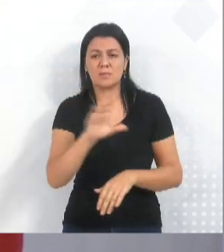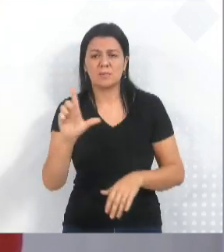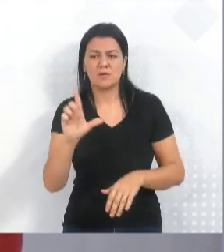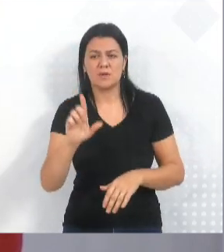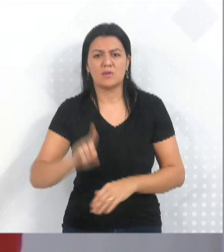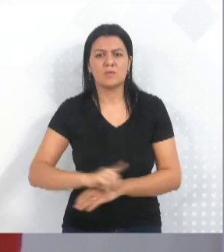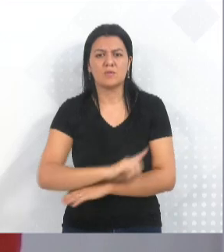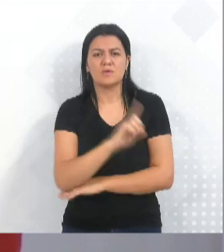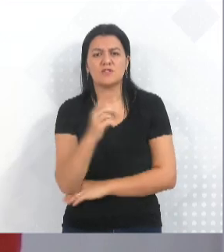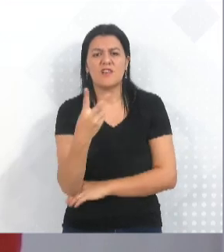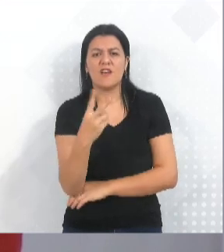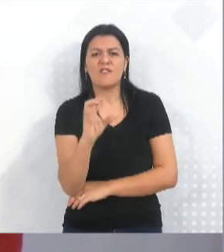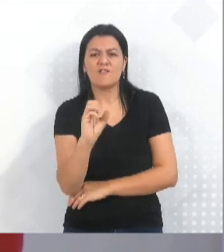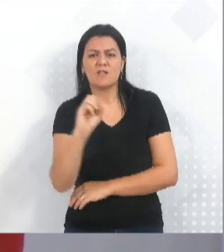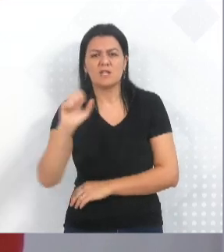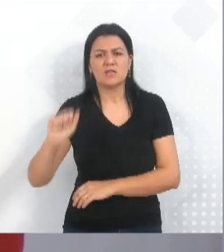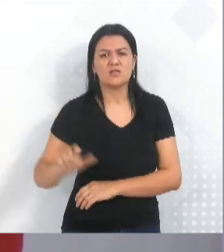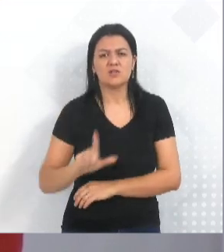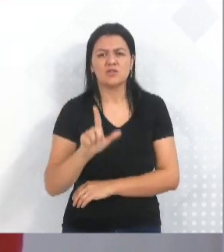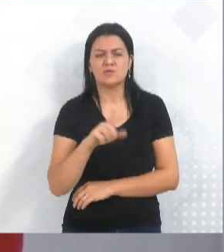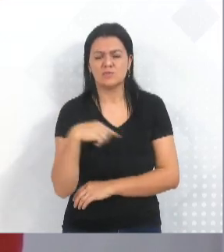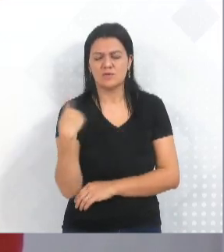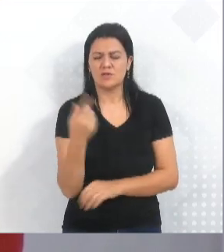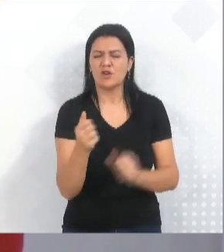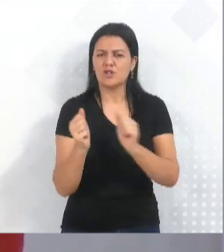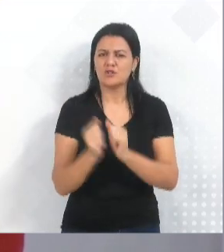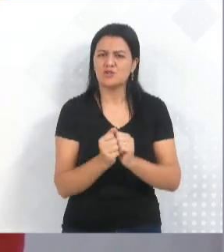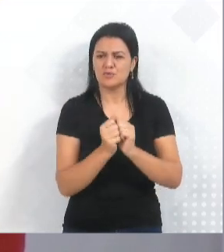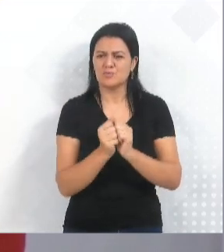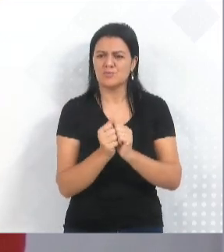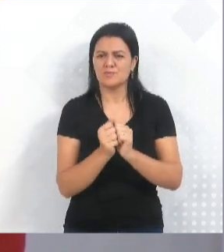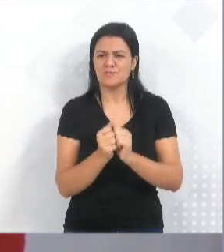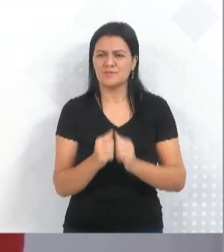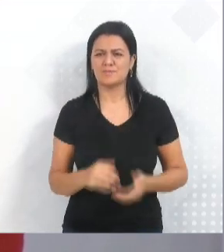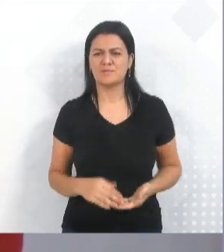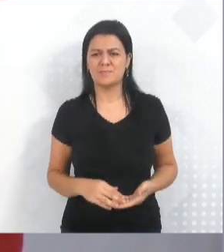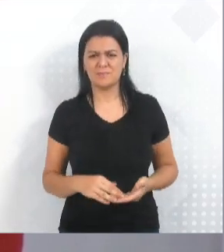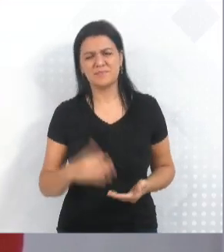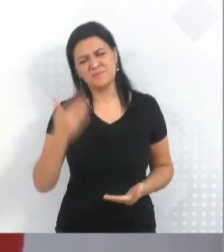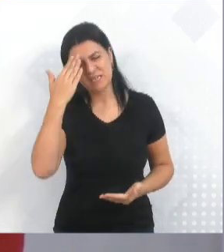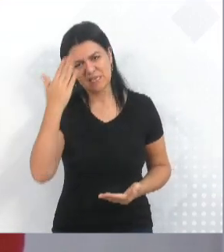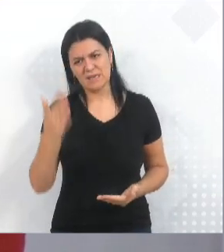20 de julho estaremos juntos na Marcha para Jesus. Obrigado.